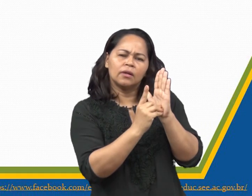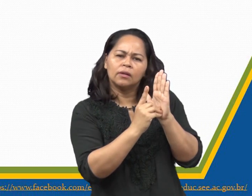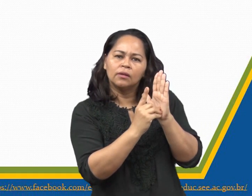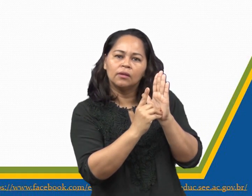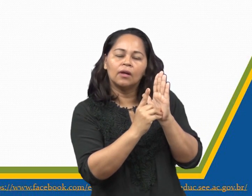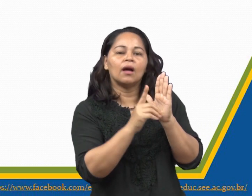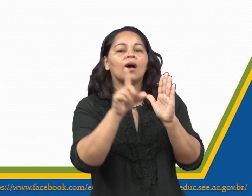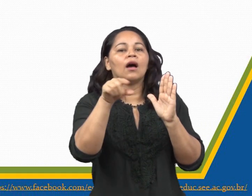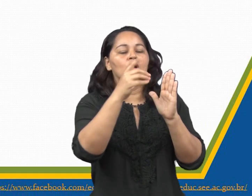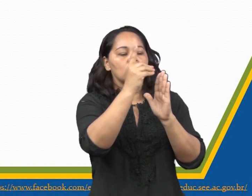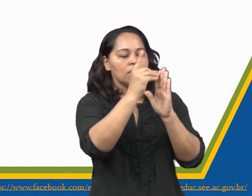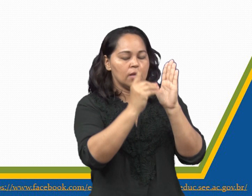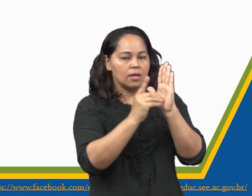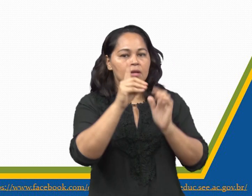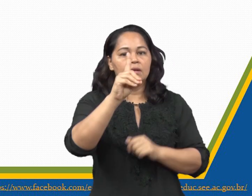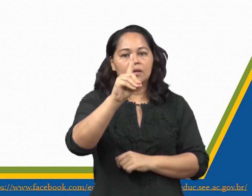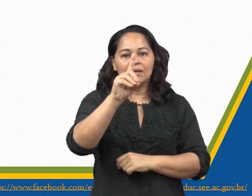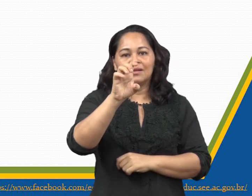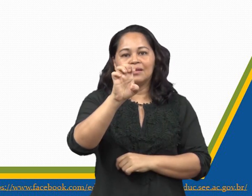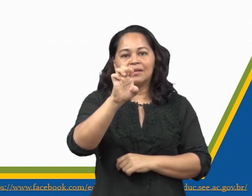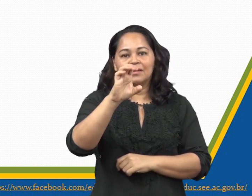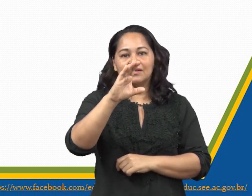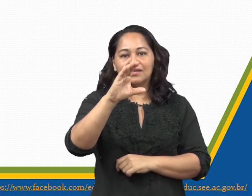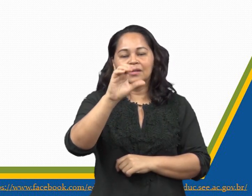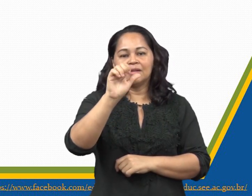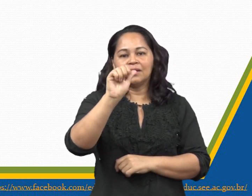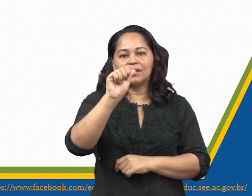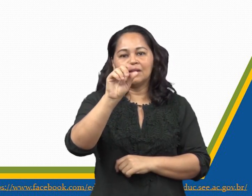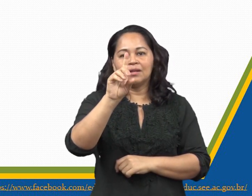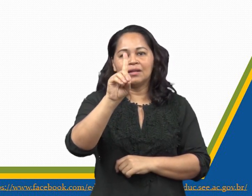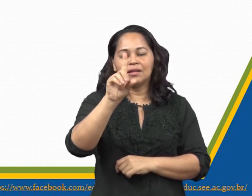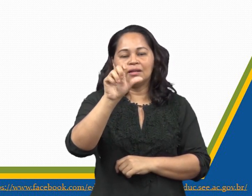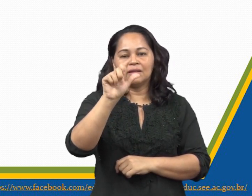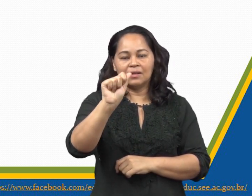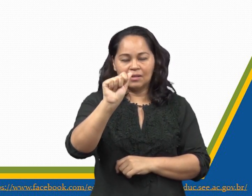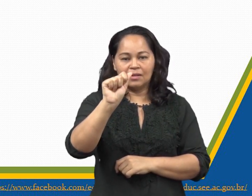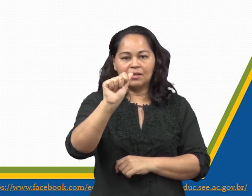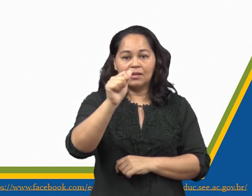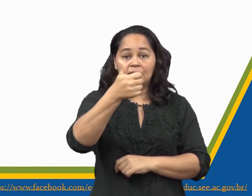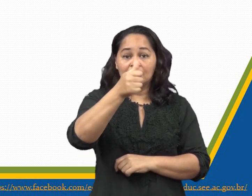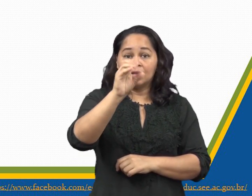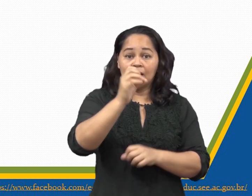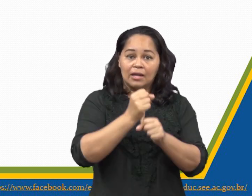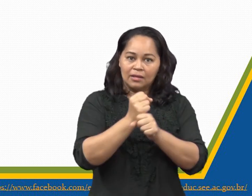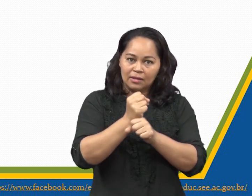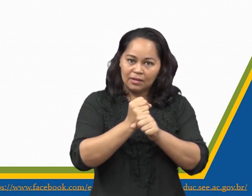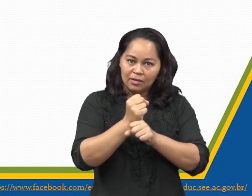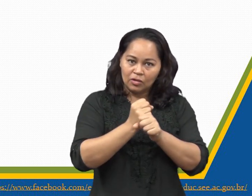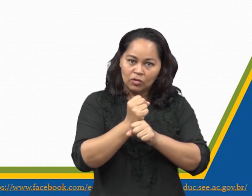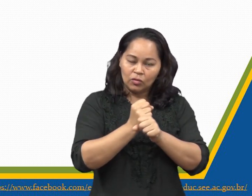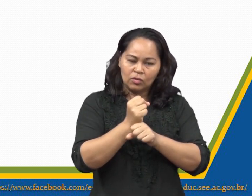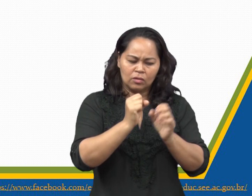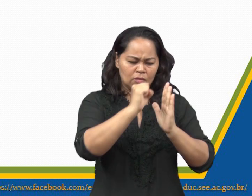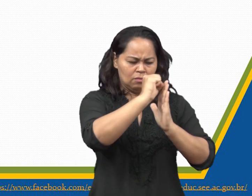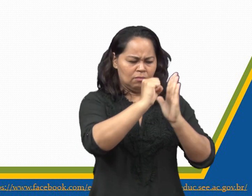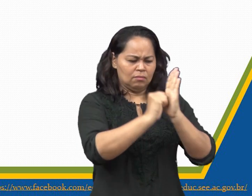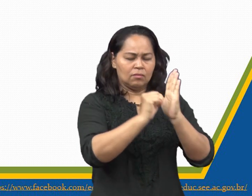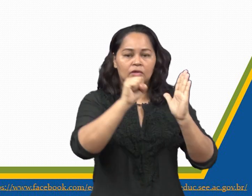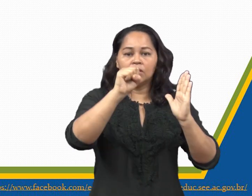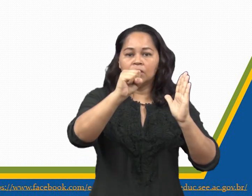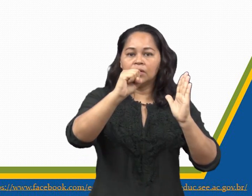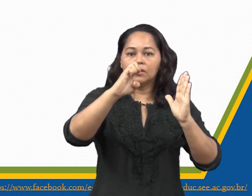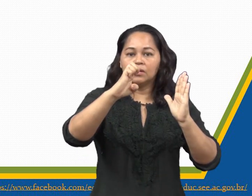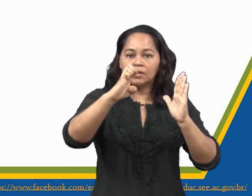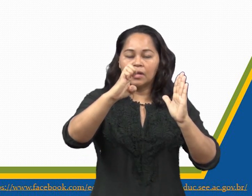década. 10 anos. Um século. Quando fala assim, o fulano é um